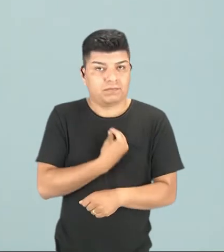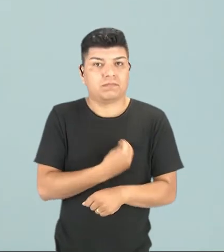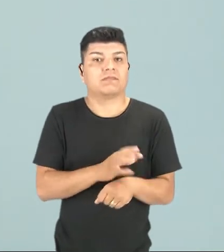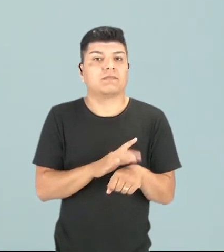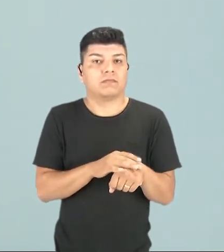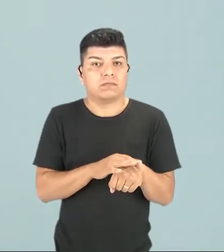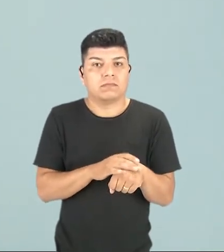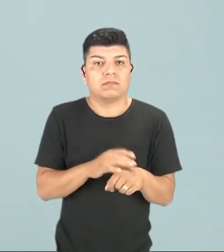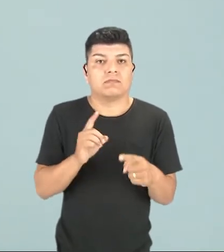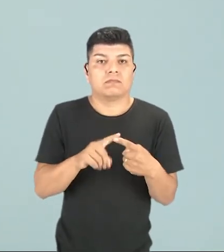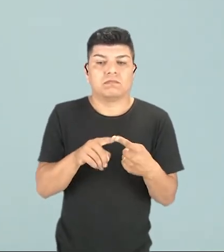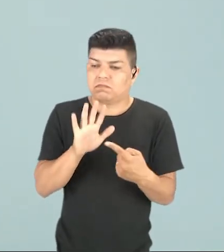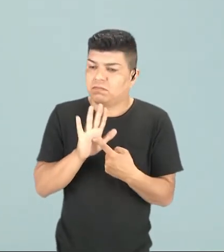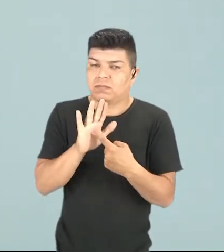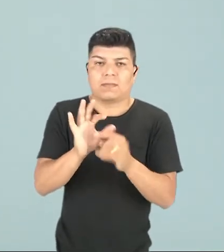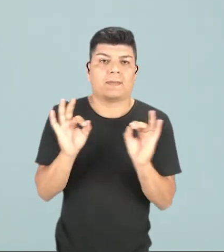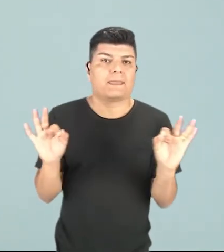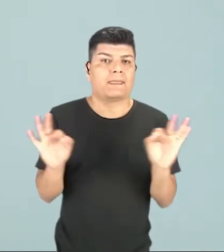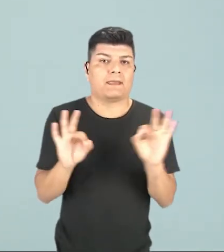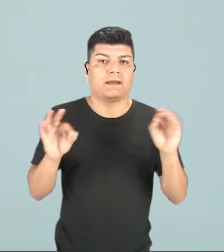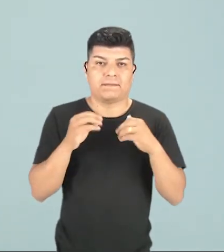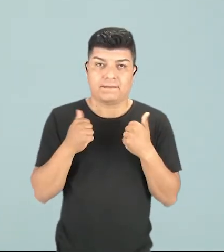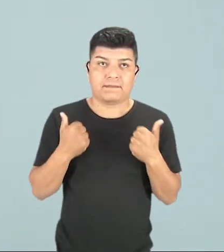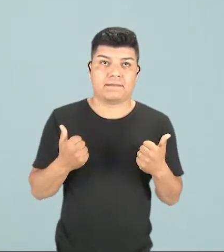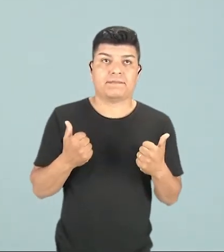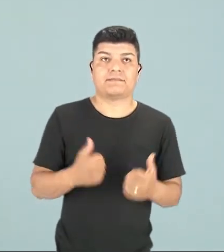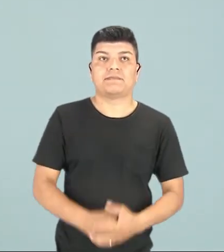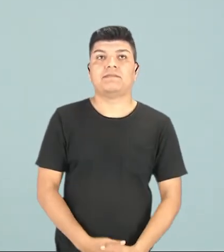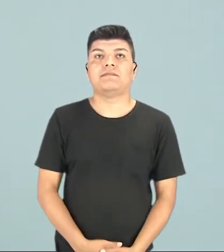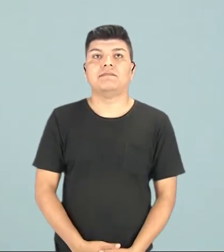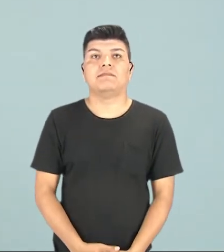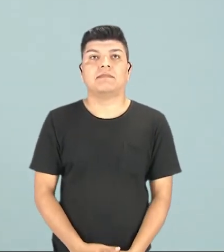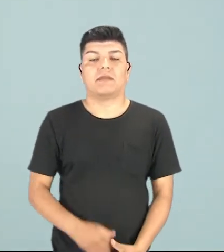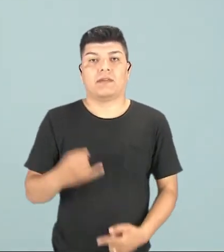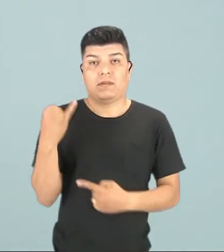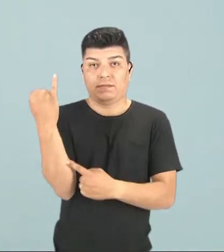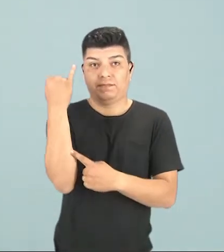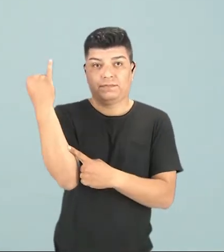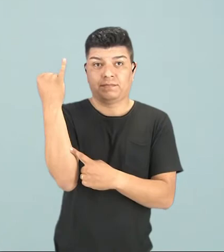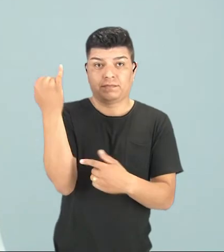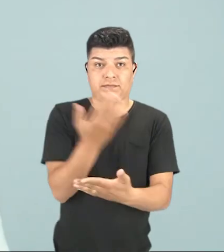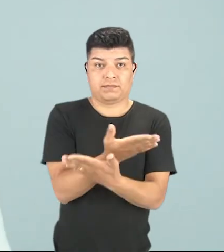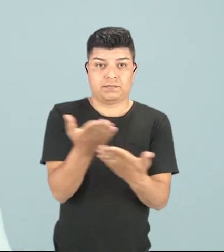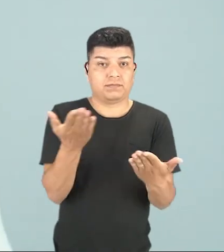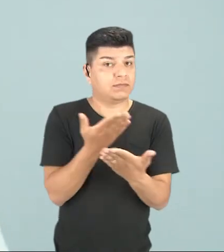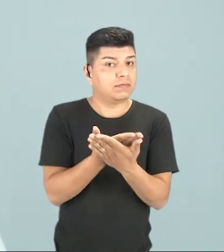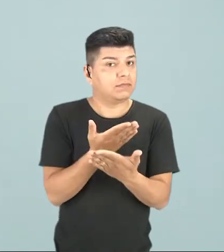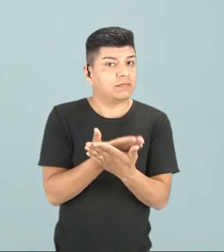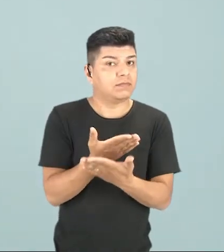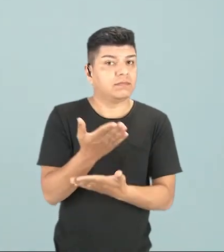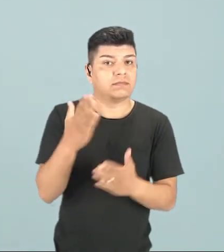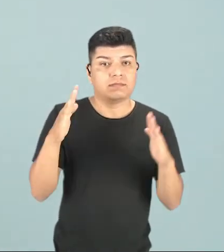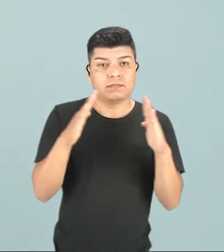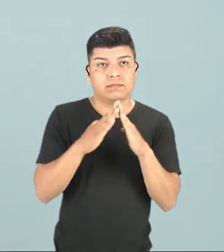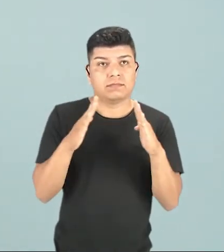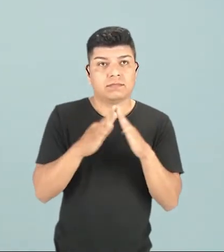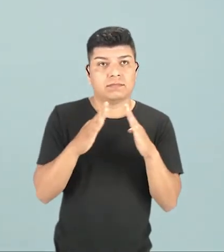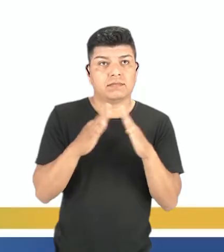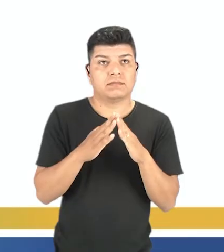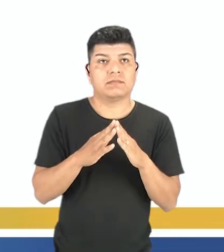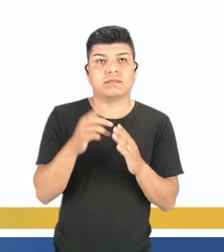o Y não expressa nada nesse caso, tá bom? Importante também vocês estudarem em casa